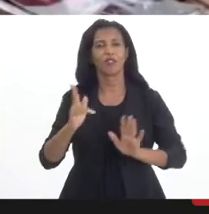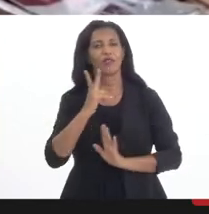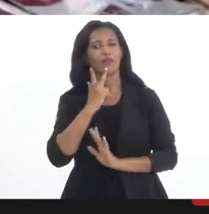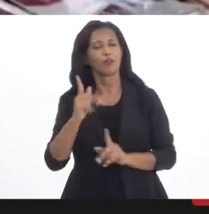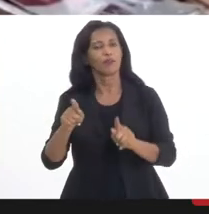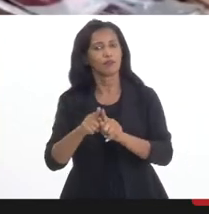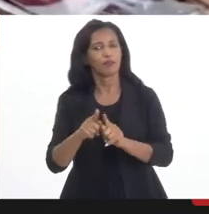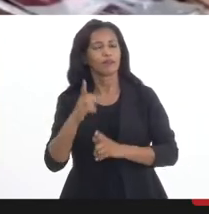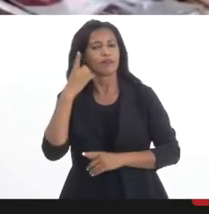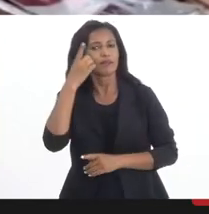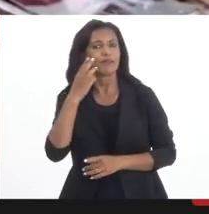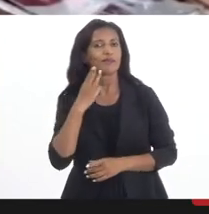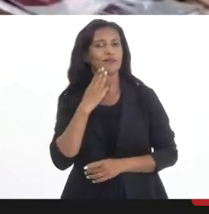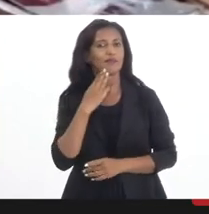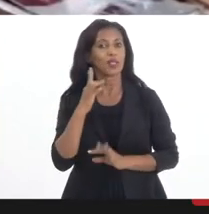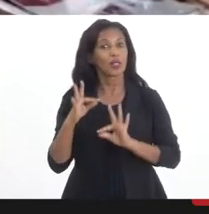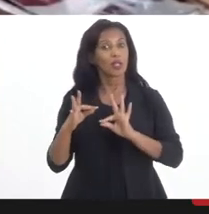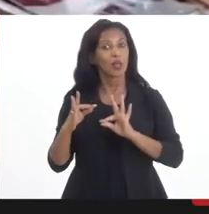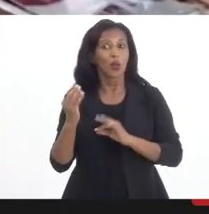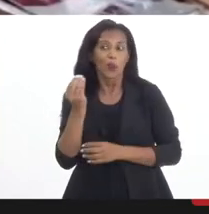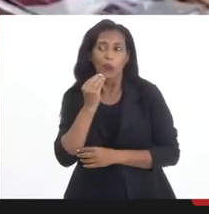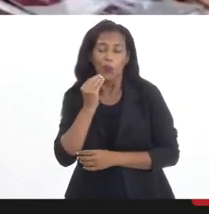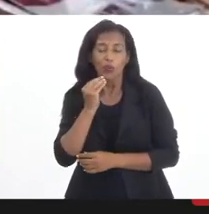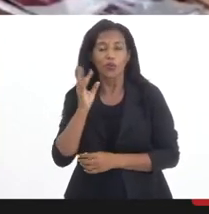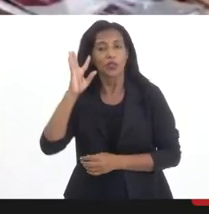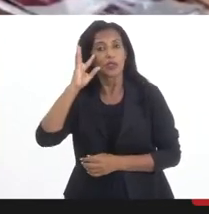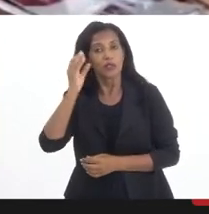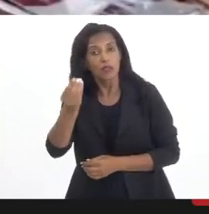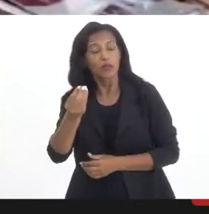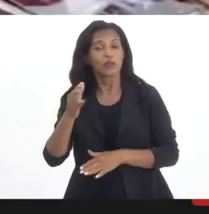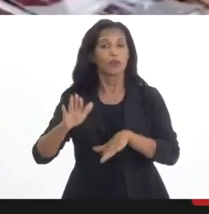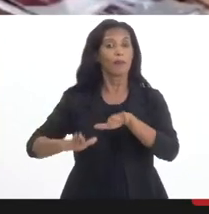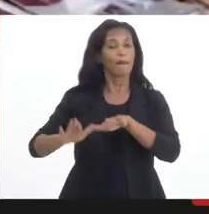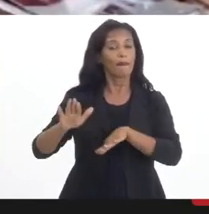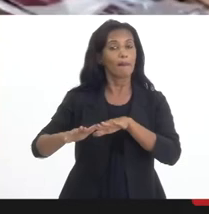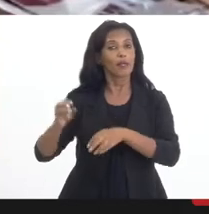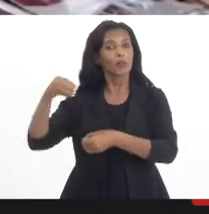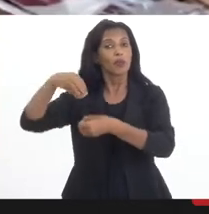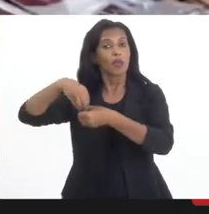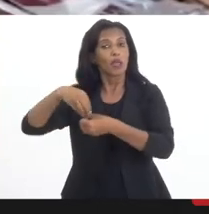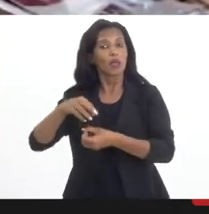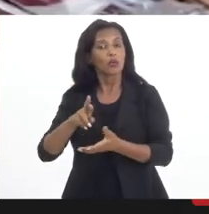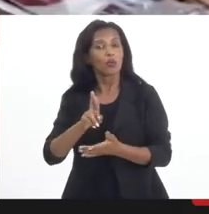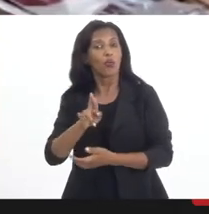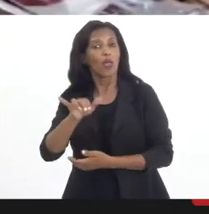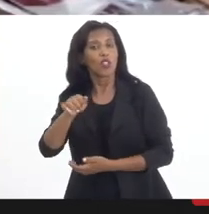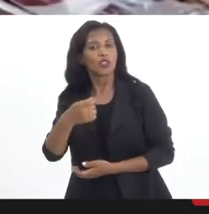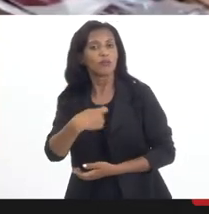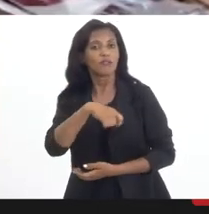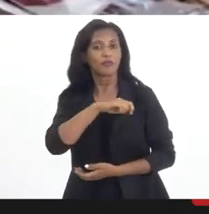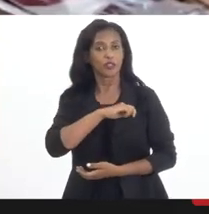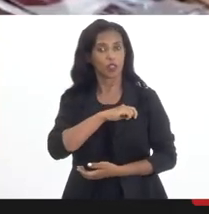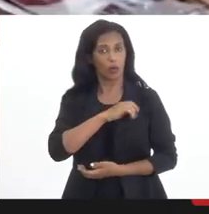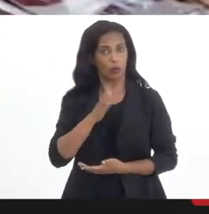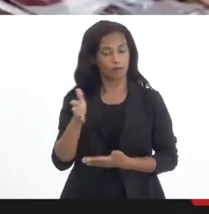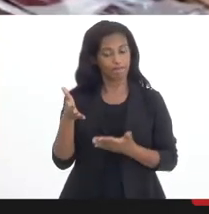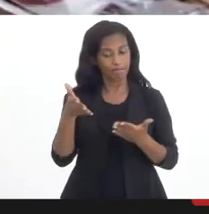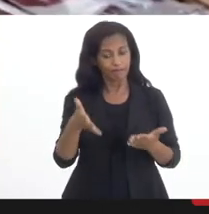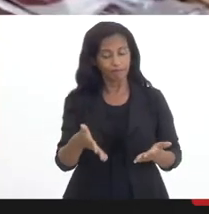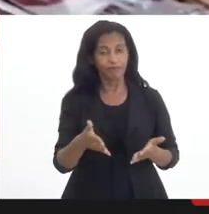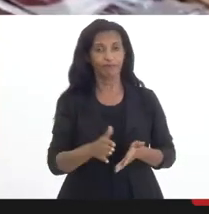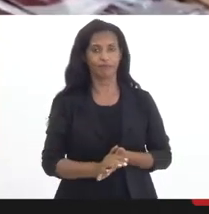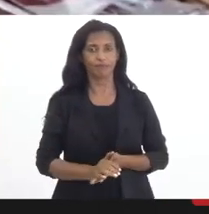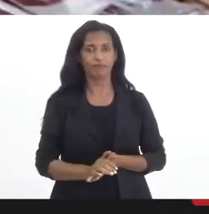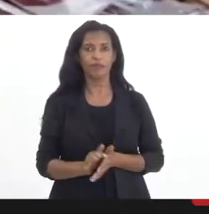deputado Valdeck, isso poderia ser resolvido mesmo dentro do regime de recuperação fiscal. A questão é que